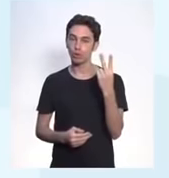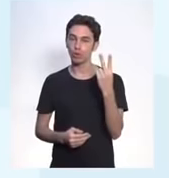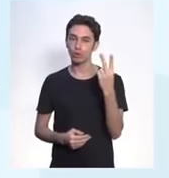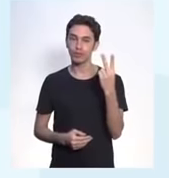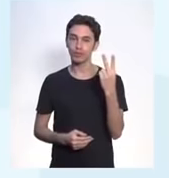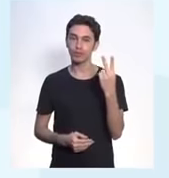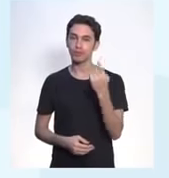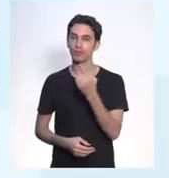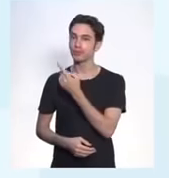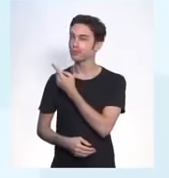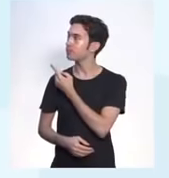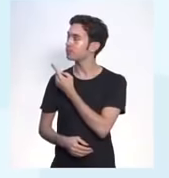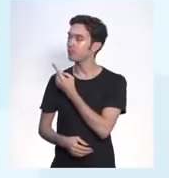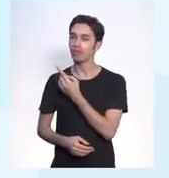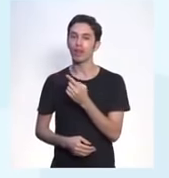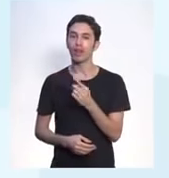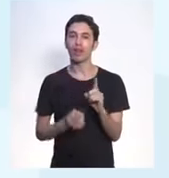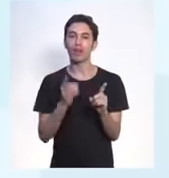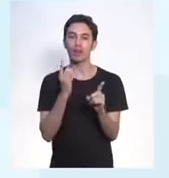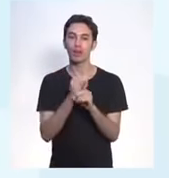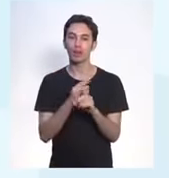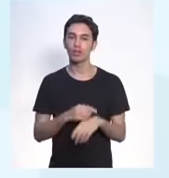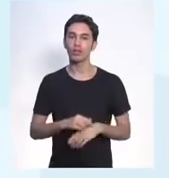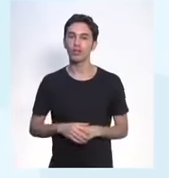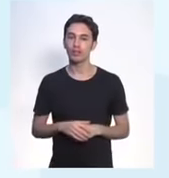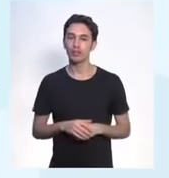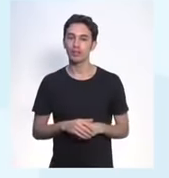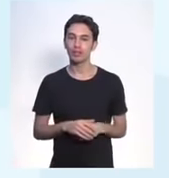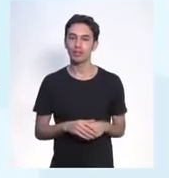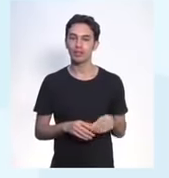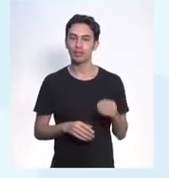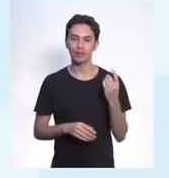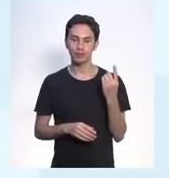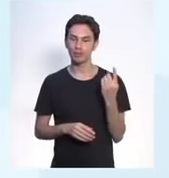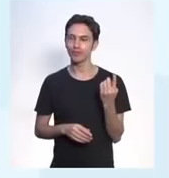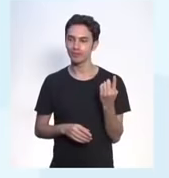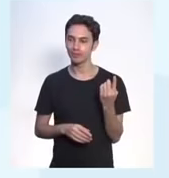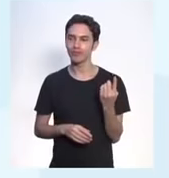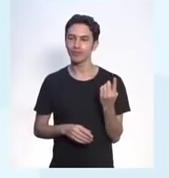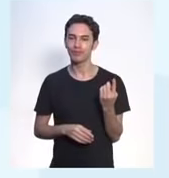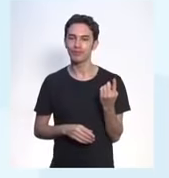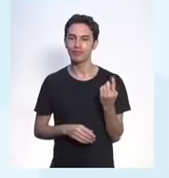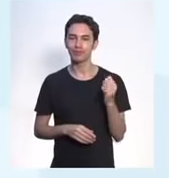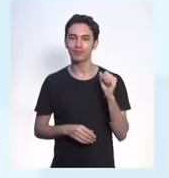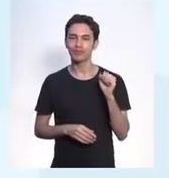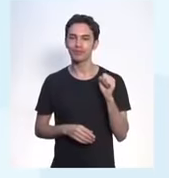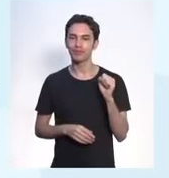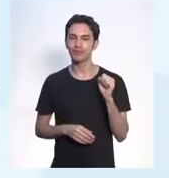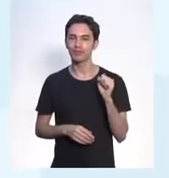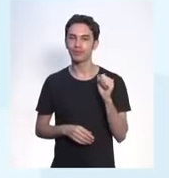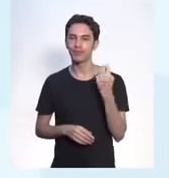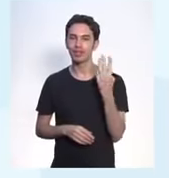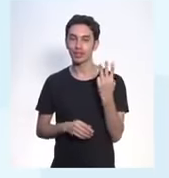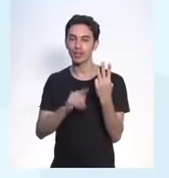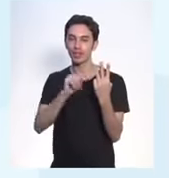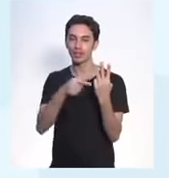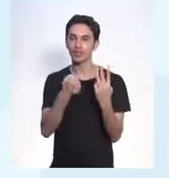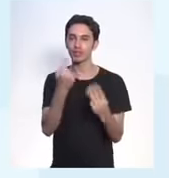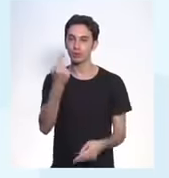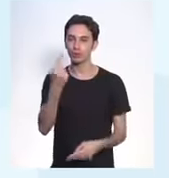casinhas então encontra o meu ponto aqui como três e um de y